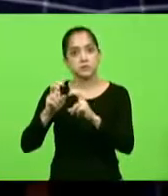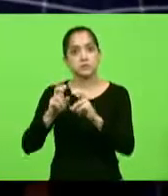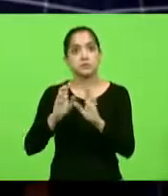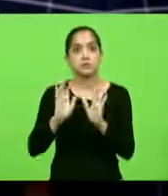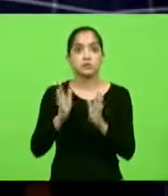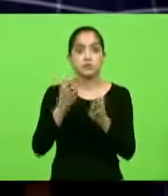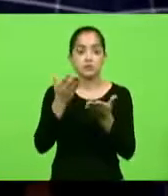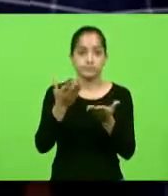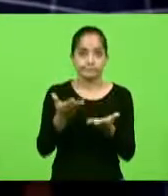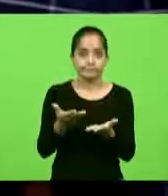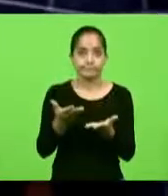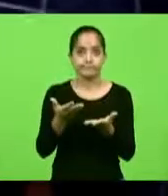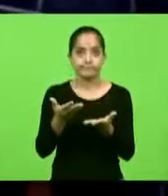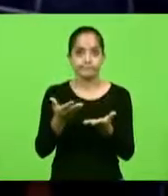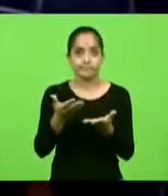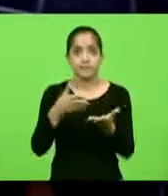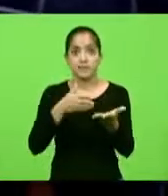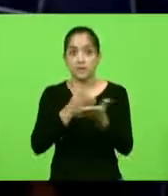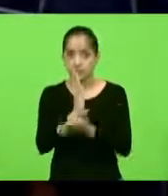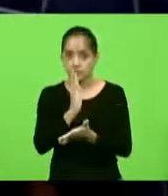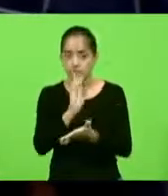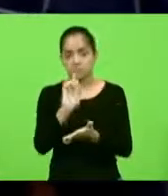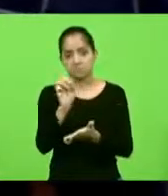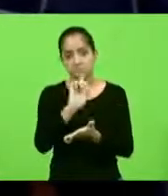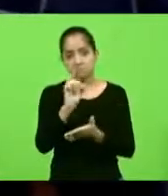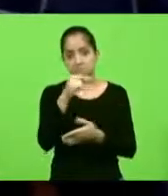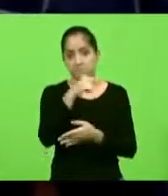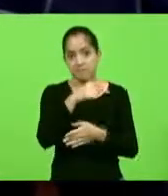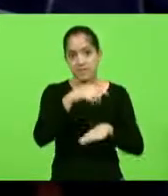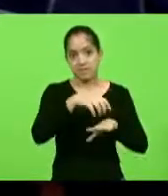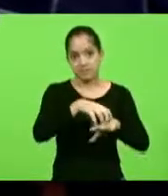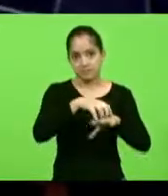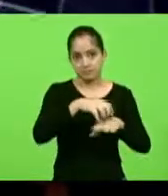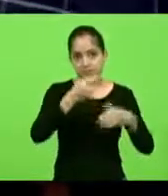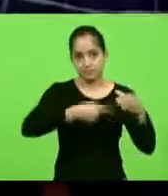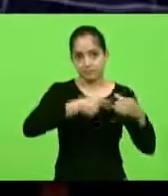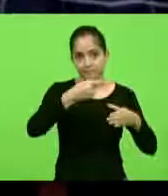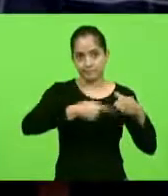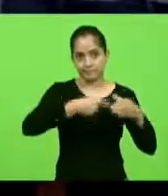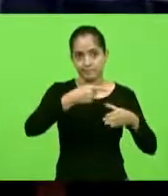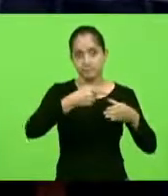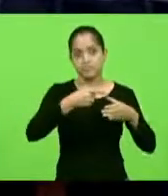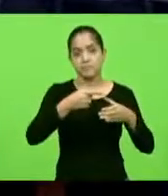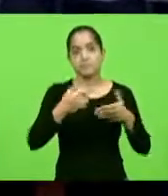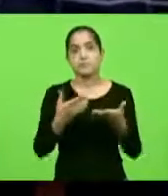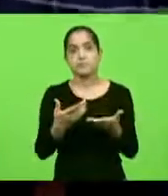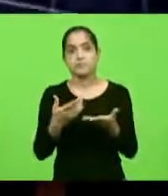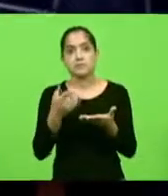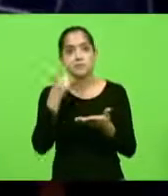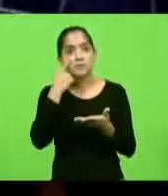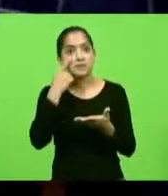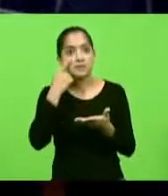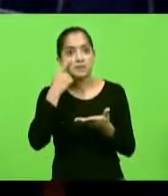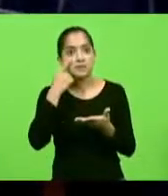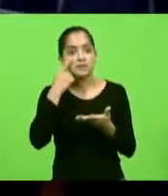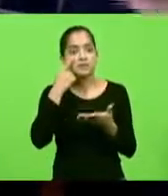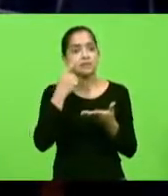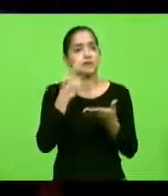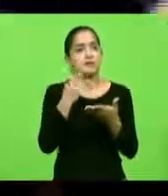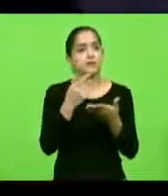Amin passar esse projeto pela Comissão de Transporte, ponha alguns binóculos, lupas